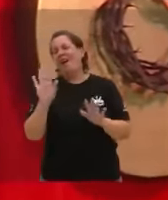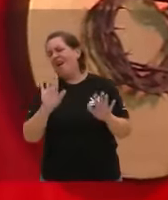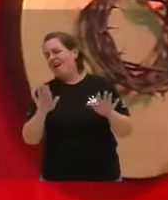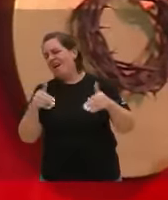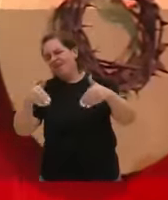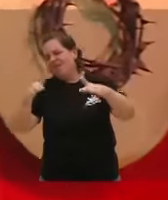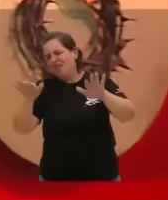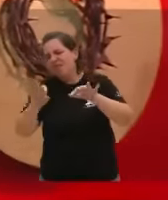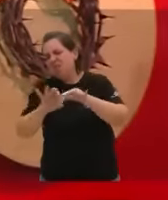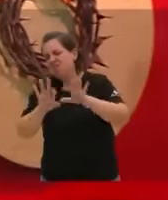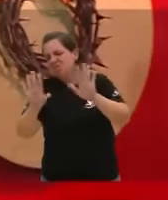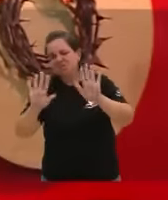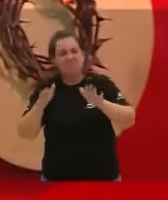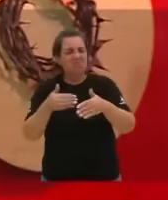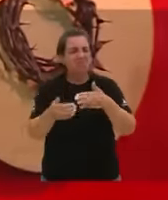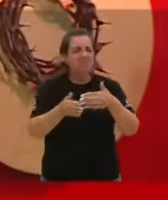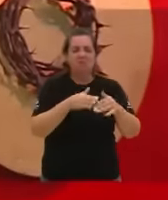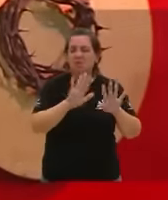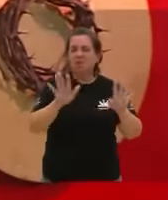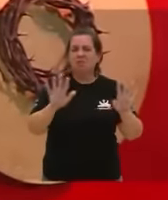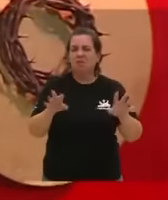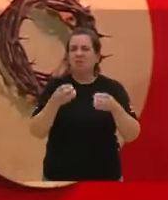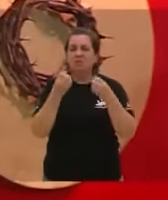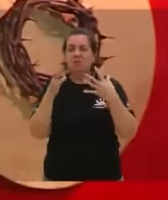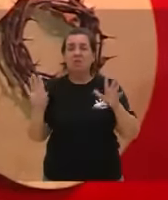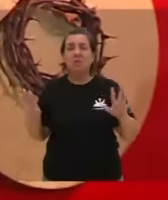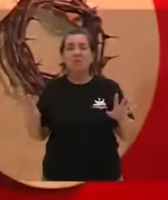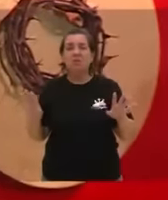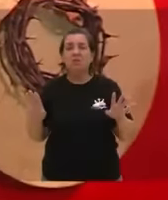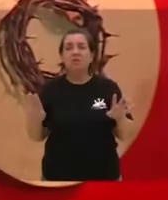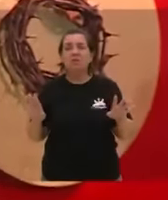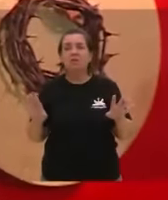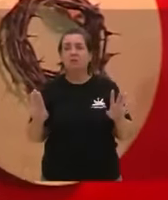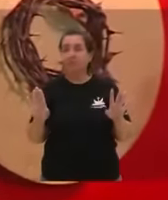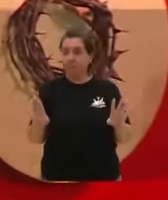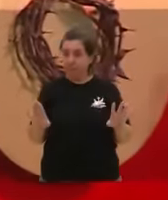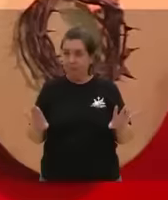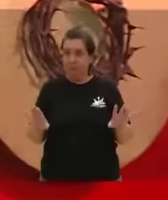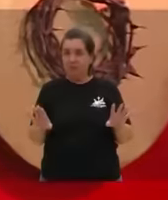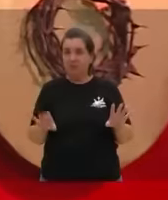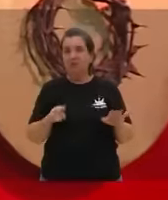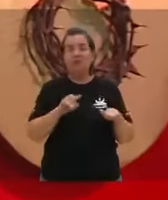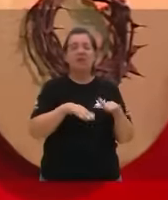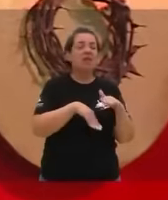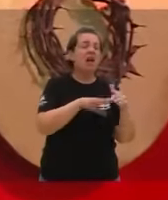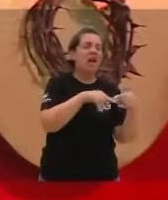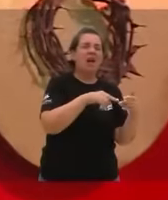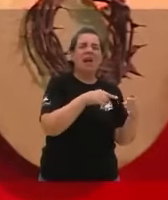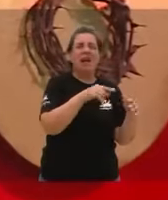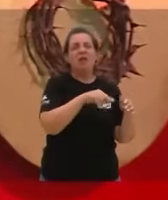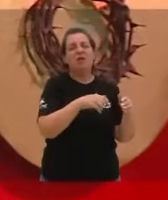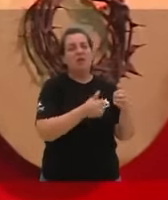dá. Tá bom assim, não tá? Para que melhorar? Time que está ganhando, a gente não mexe.